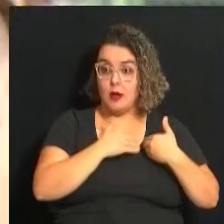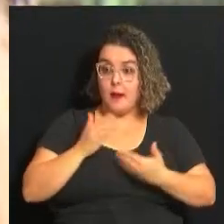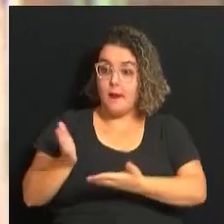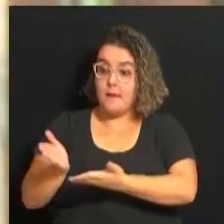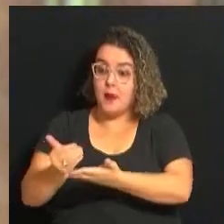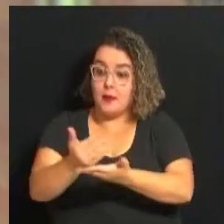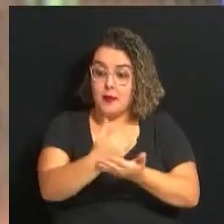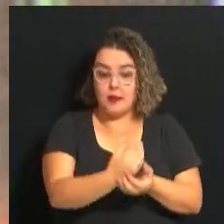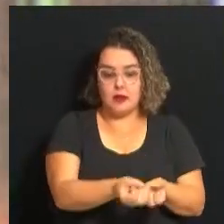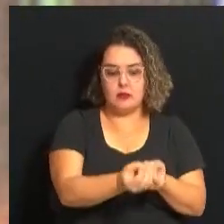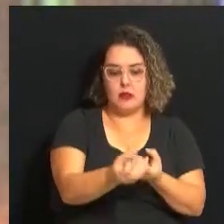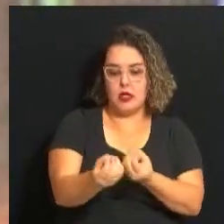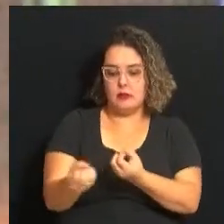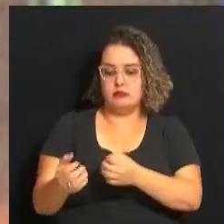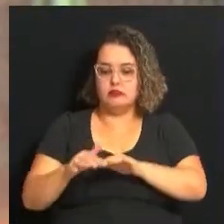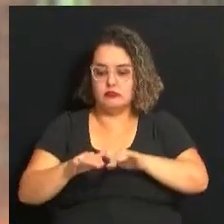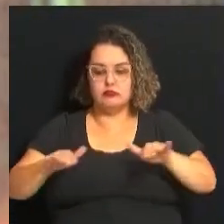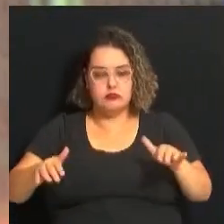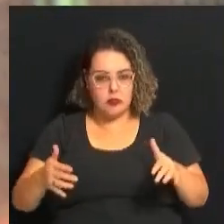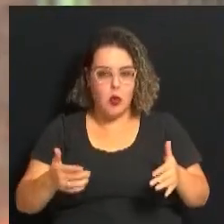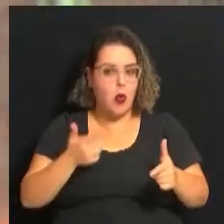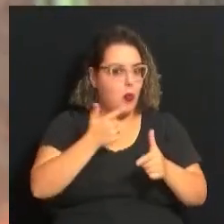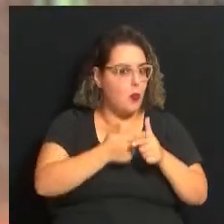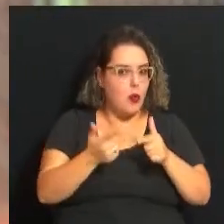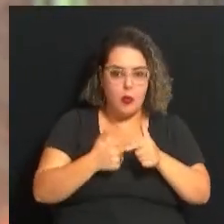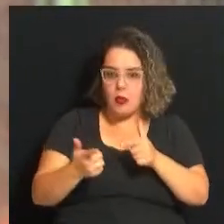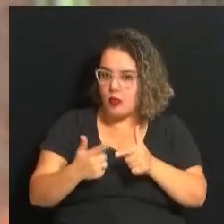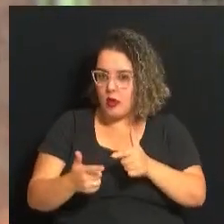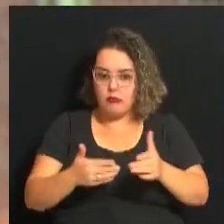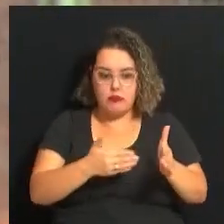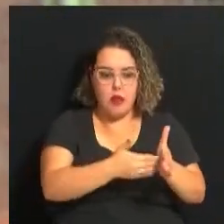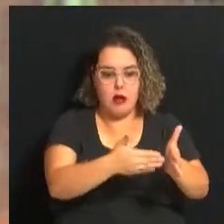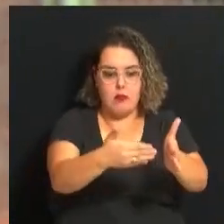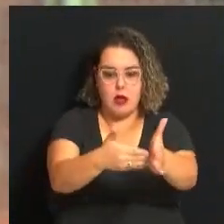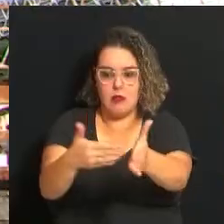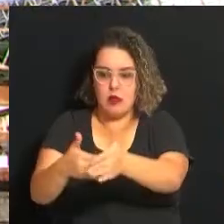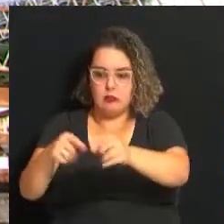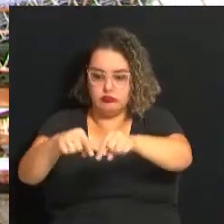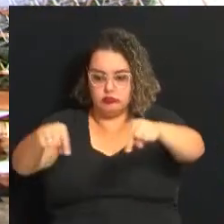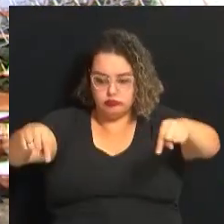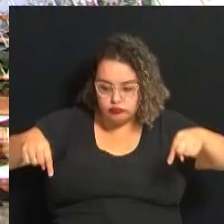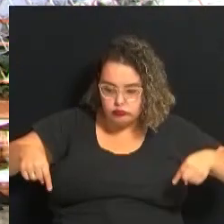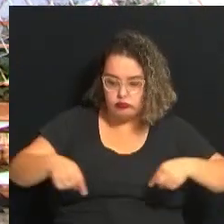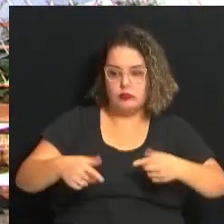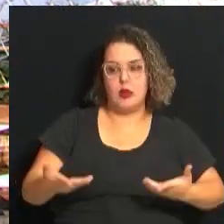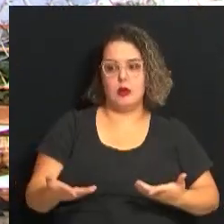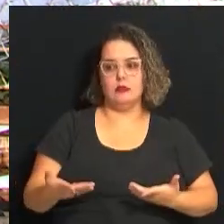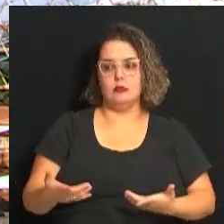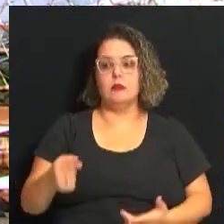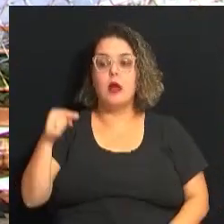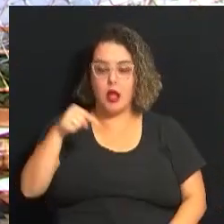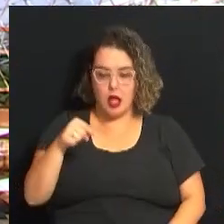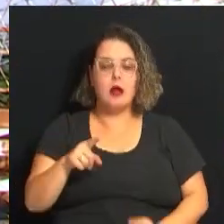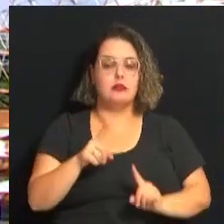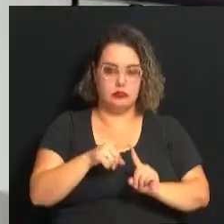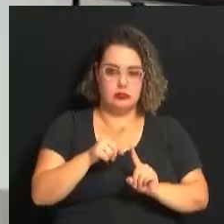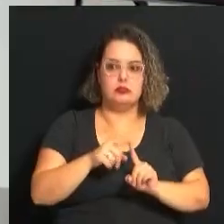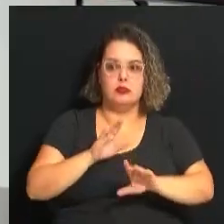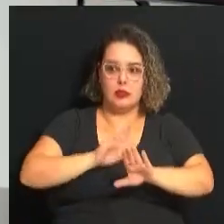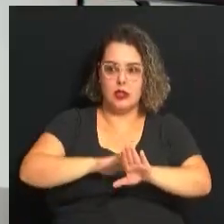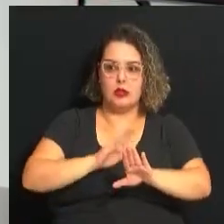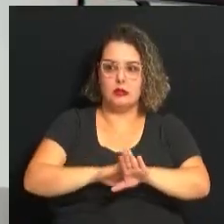espaciais. Então qualquer problema que envolva espacialização, o cartógrafo é o profissional que faz esse tipo de ação.